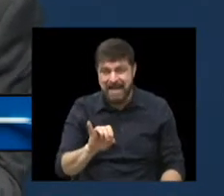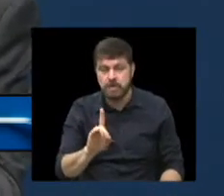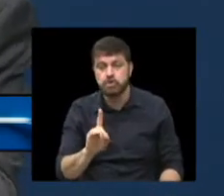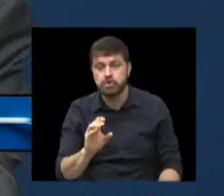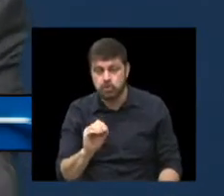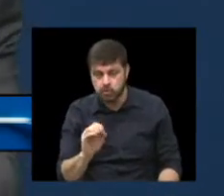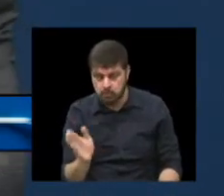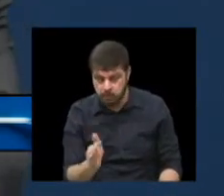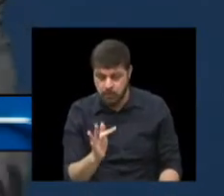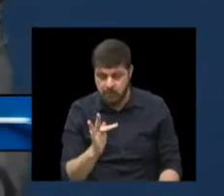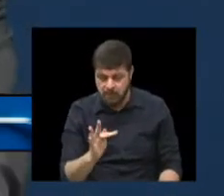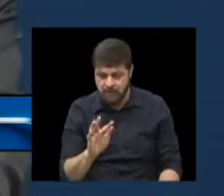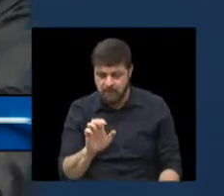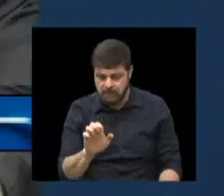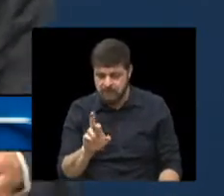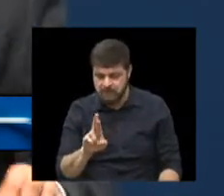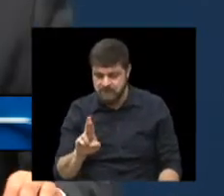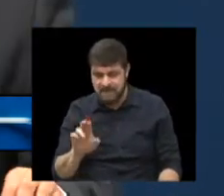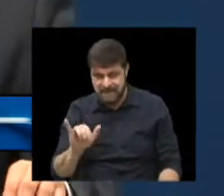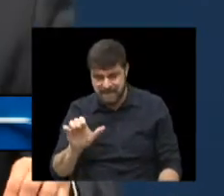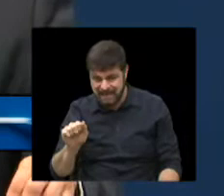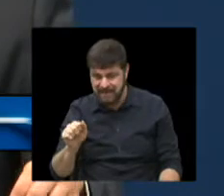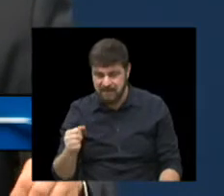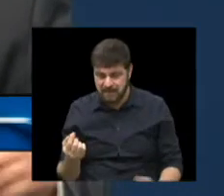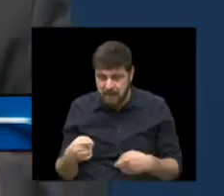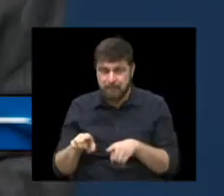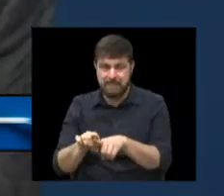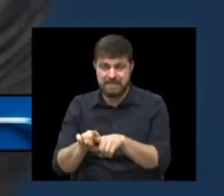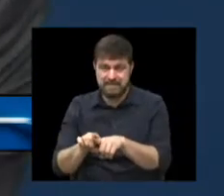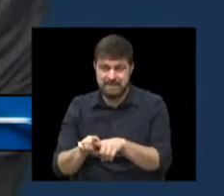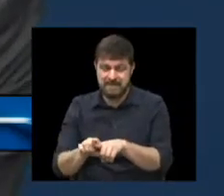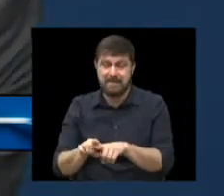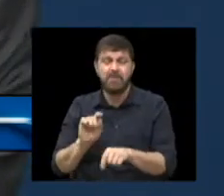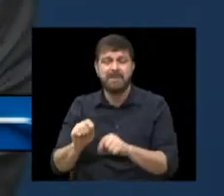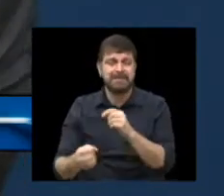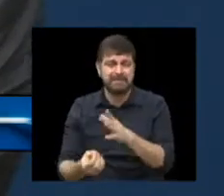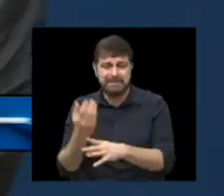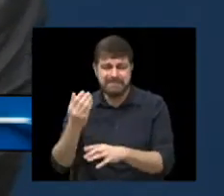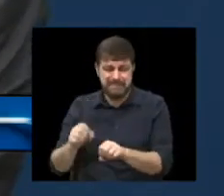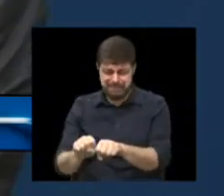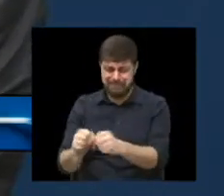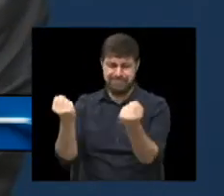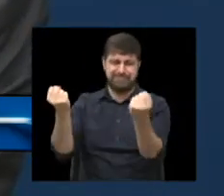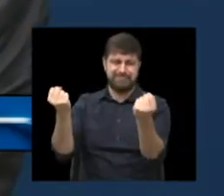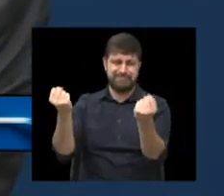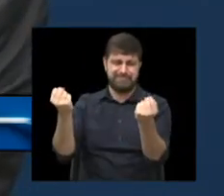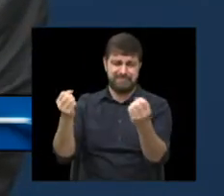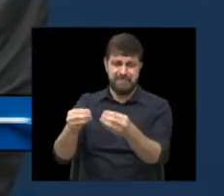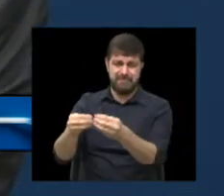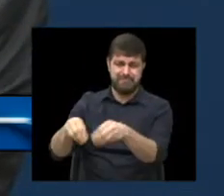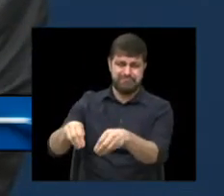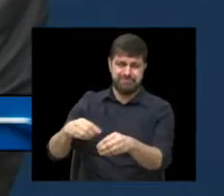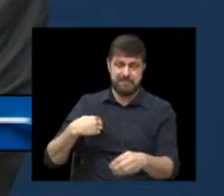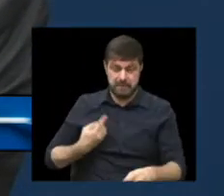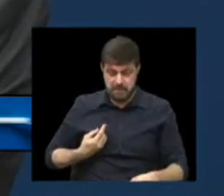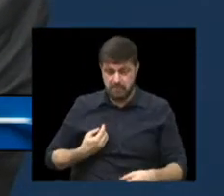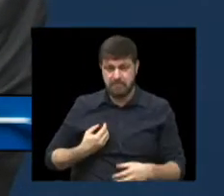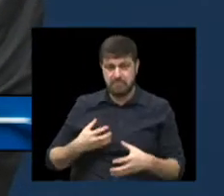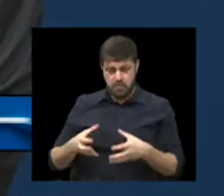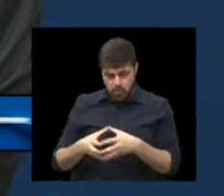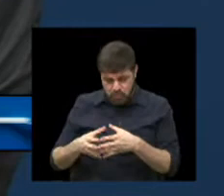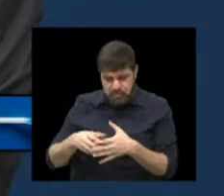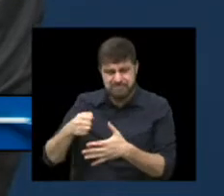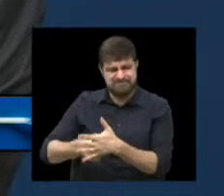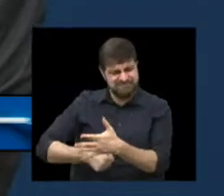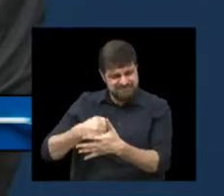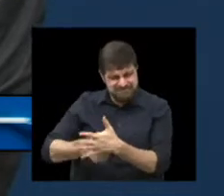de Campinas, mas que vem sendo sistematicamente aí estrangulado. Então, é muito importante a mobilização que está sendo feita